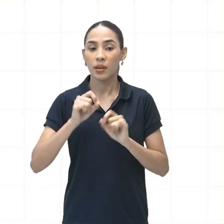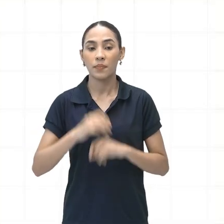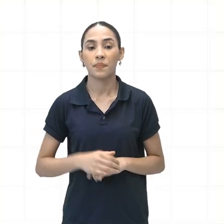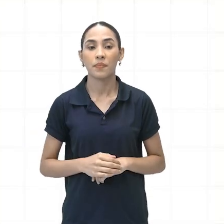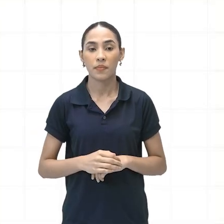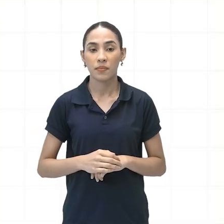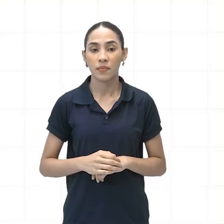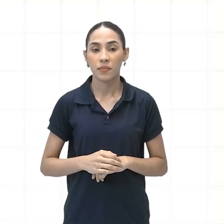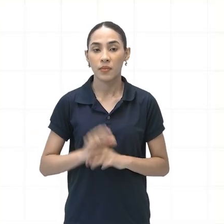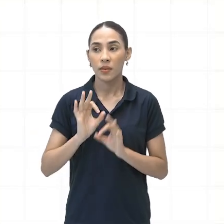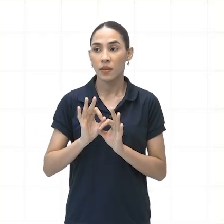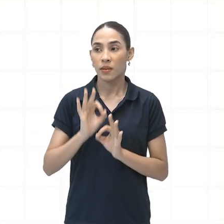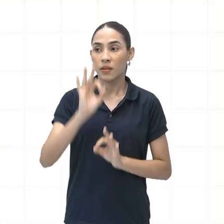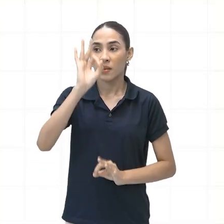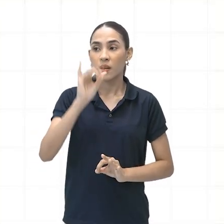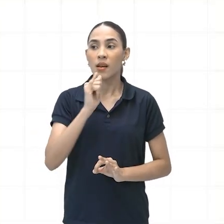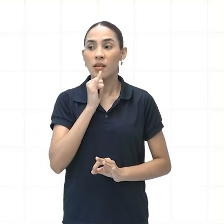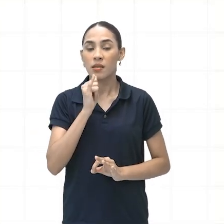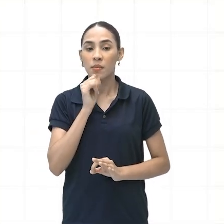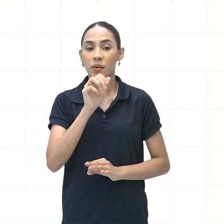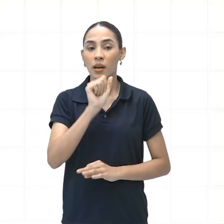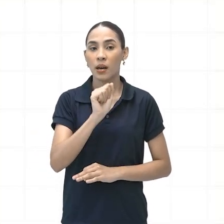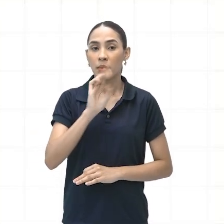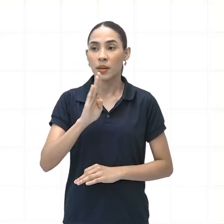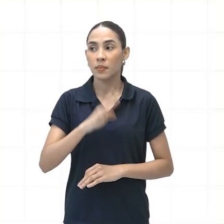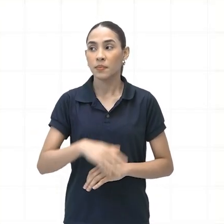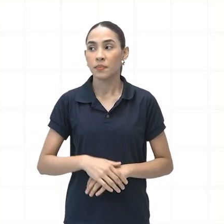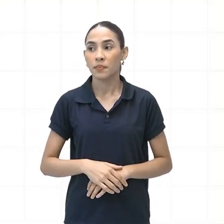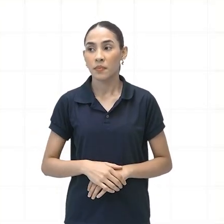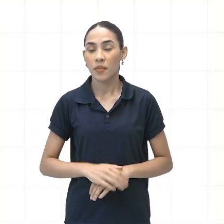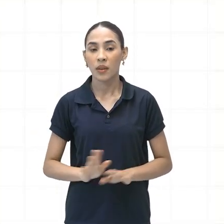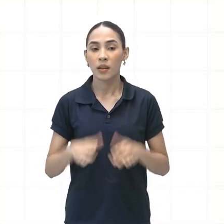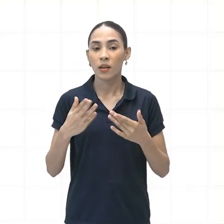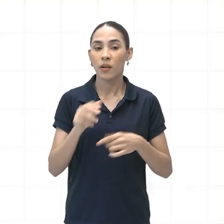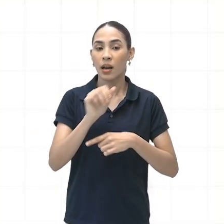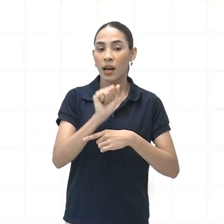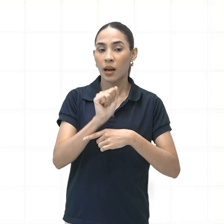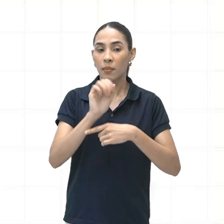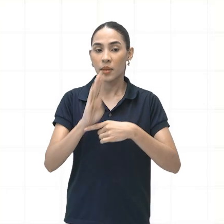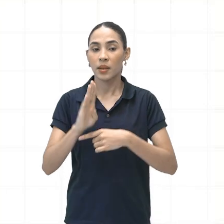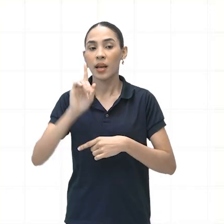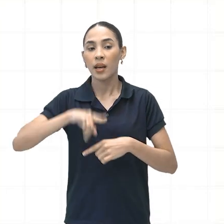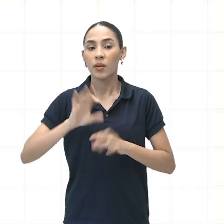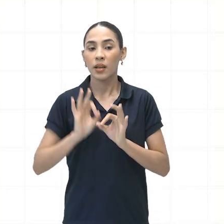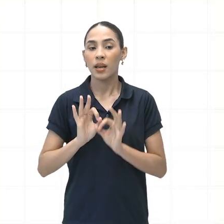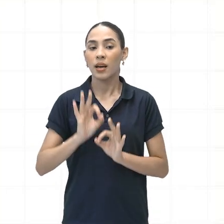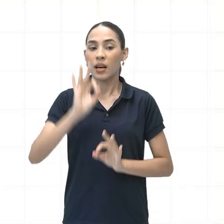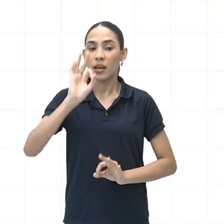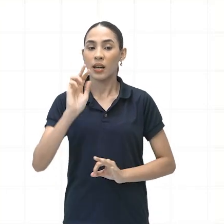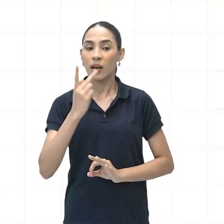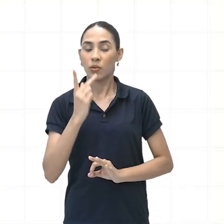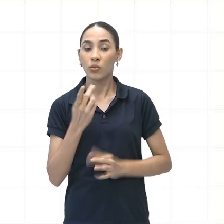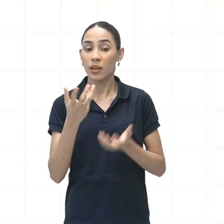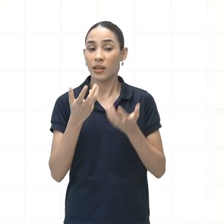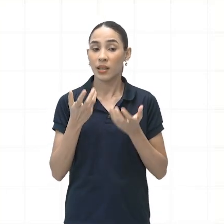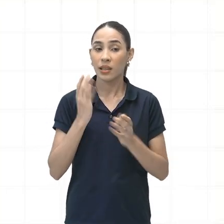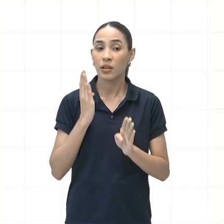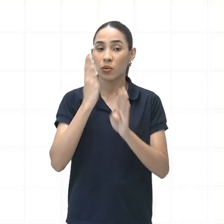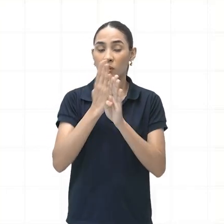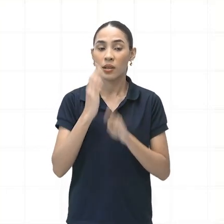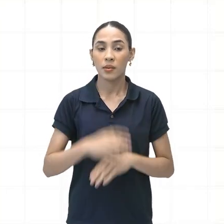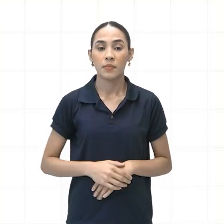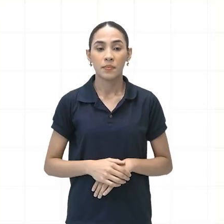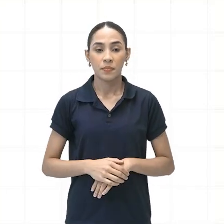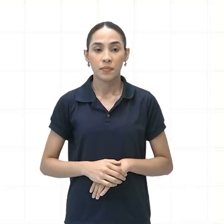pedaço aqui, que é AB. Então, AB é a medida da altura que ele queria,